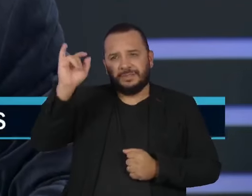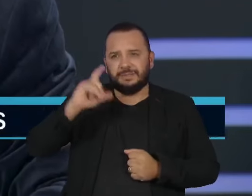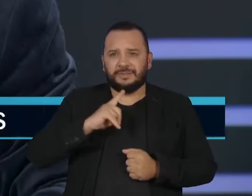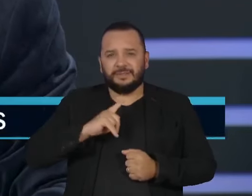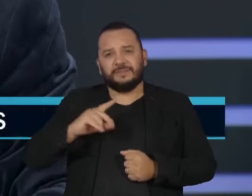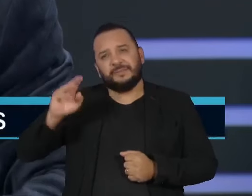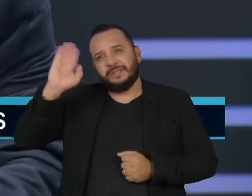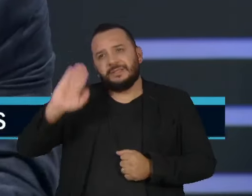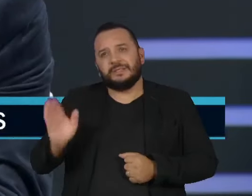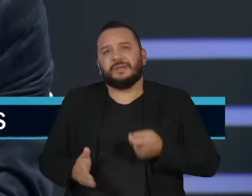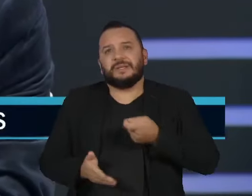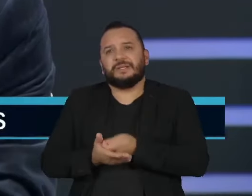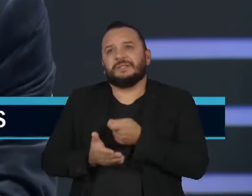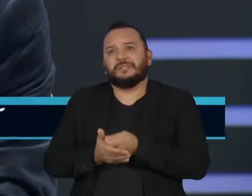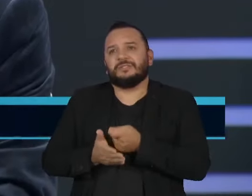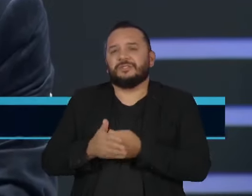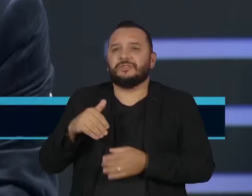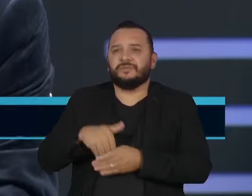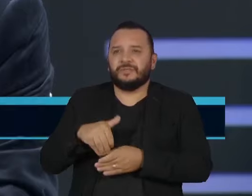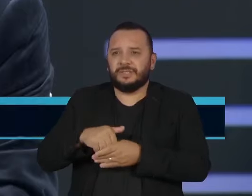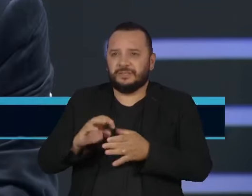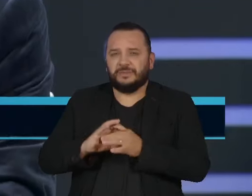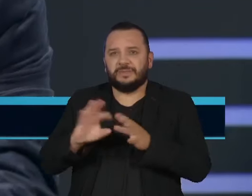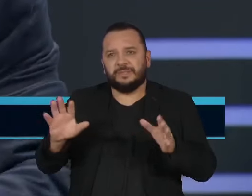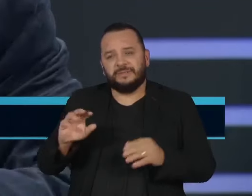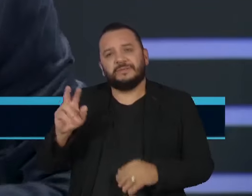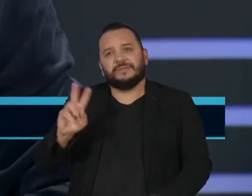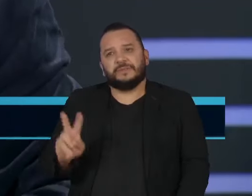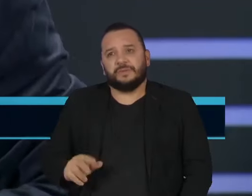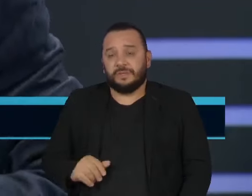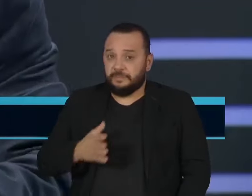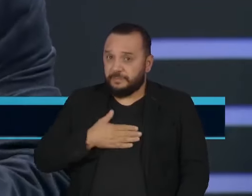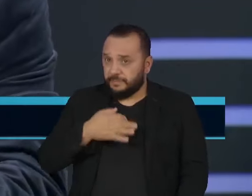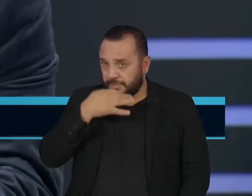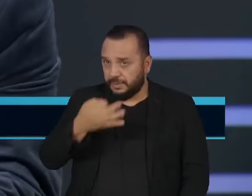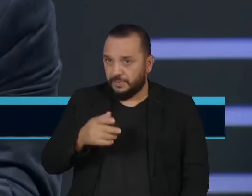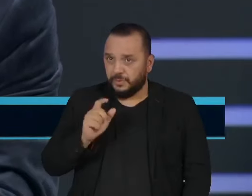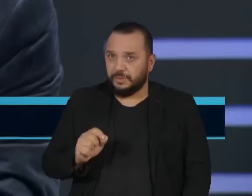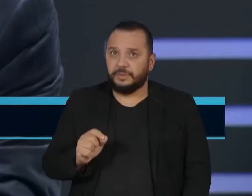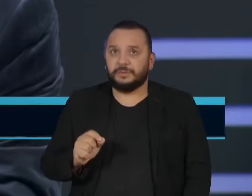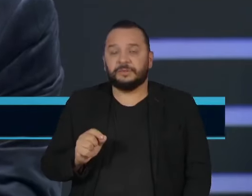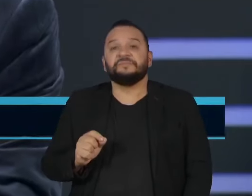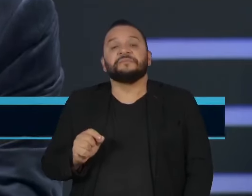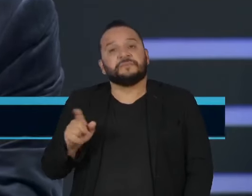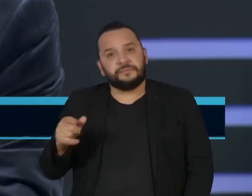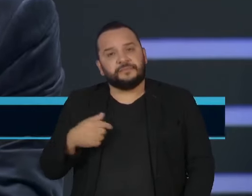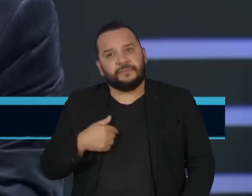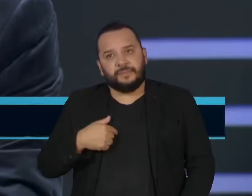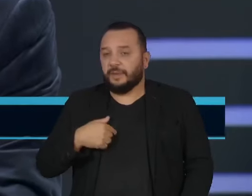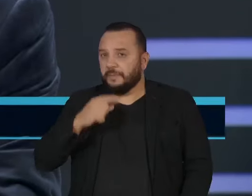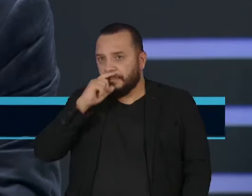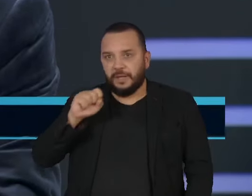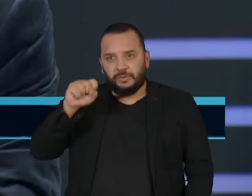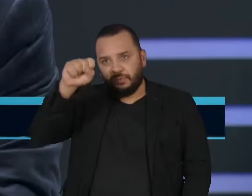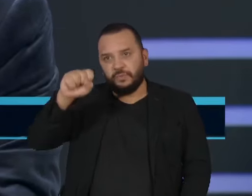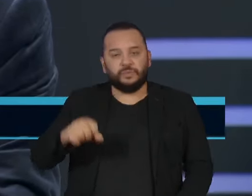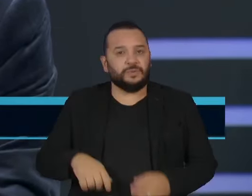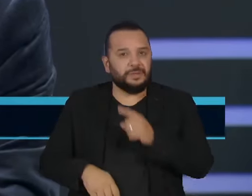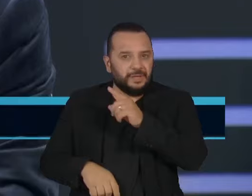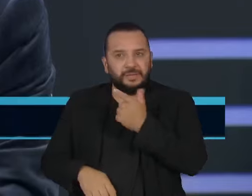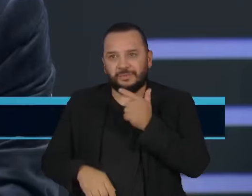exigir eleições livres na Venezuela. Agora, a minha opinião, com Maduro não haverá paz,